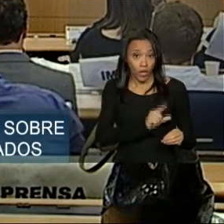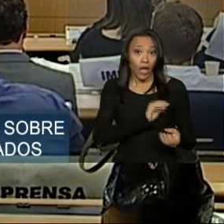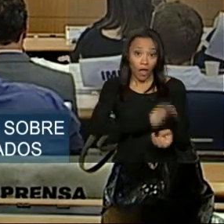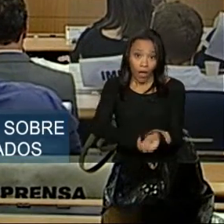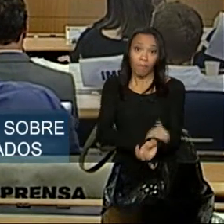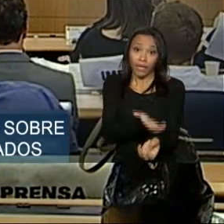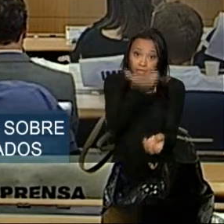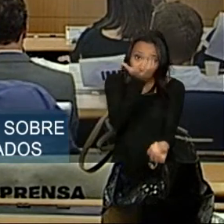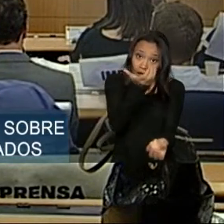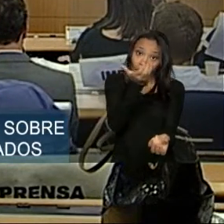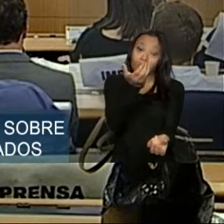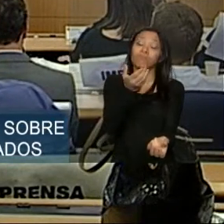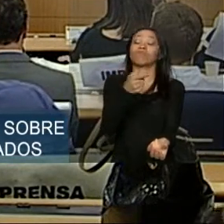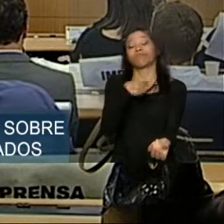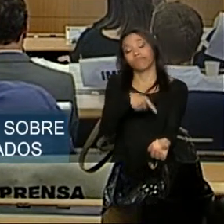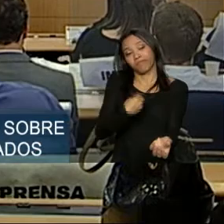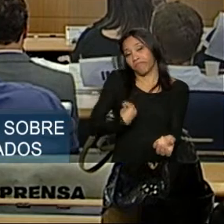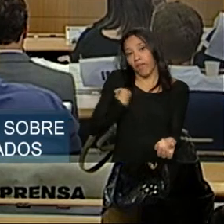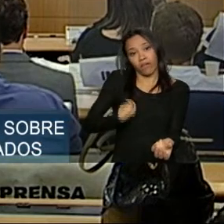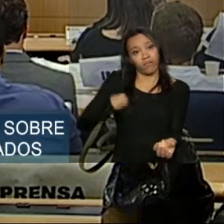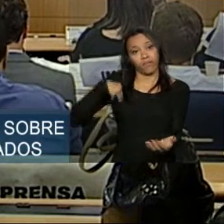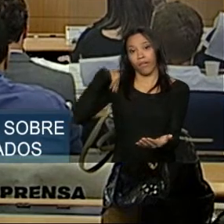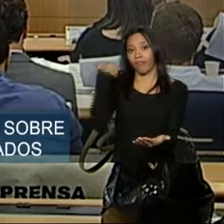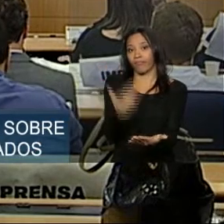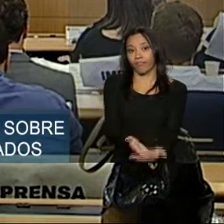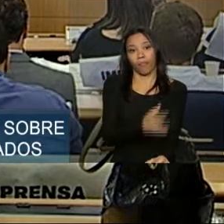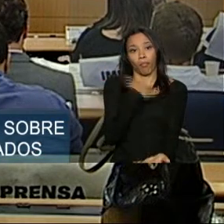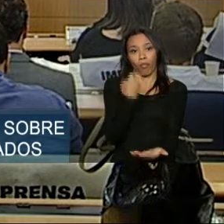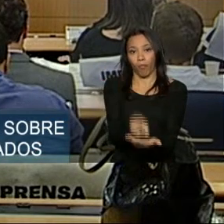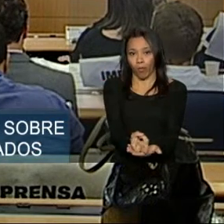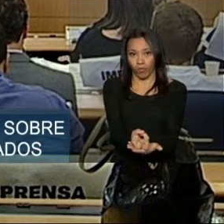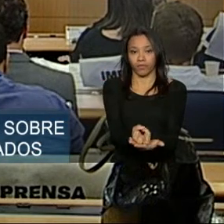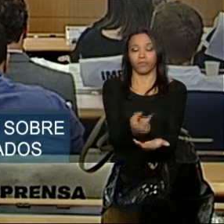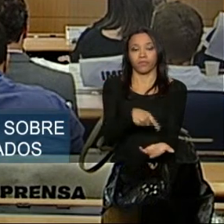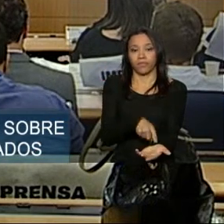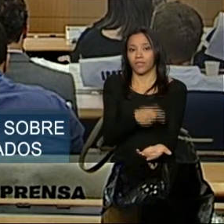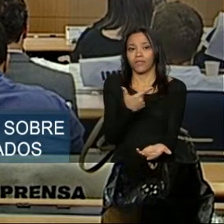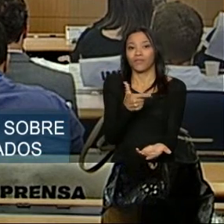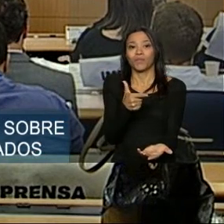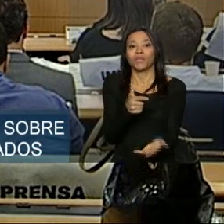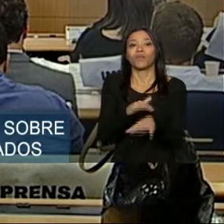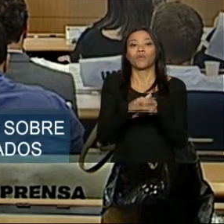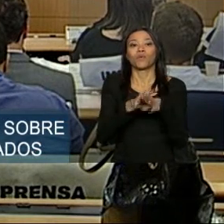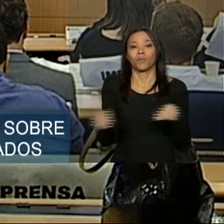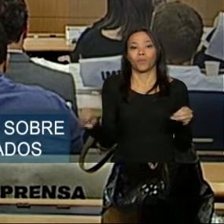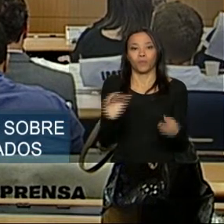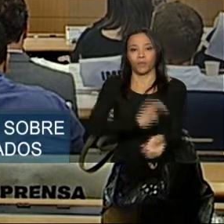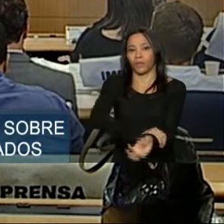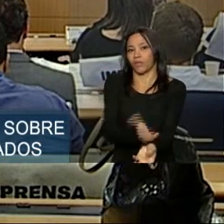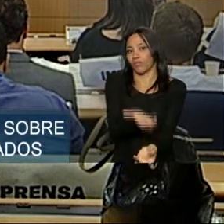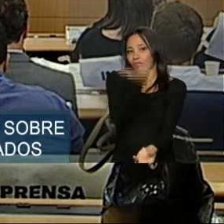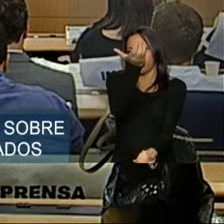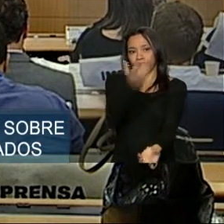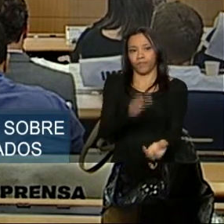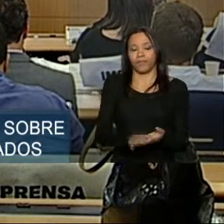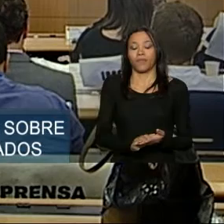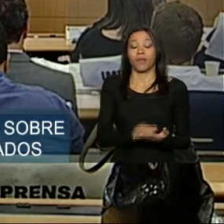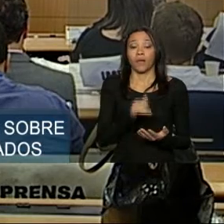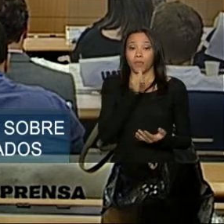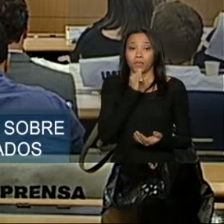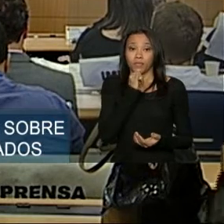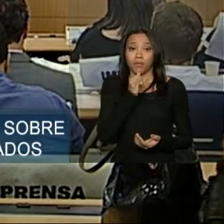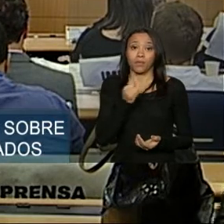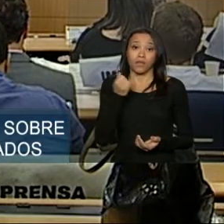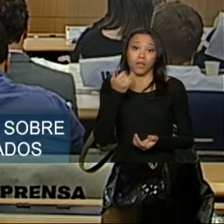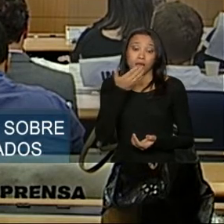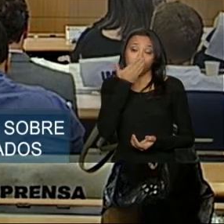Ela pode ter períodos de controle, mas ela tem hipertensão. Então, é da característica da hipertensão, da diabetes, por exemplo, manter